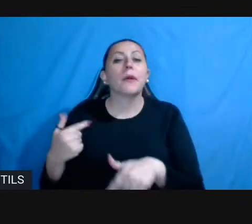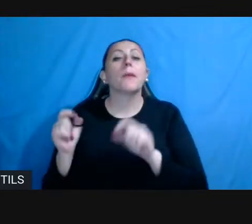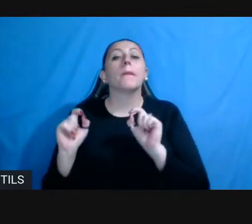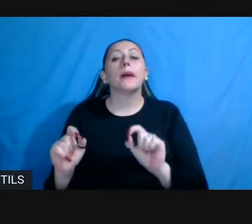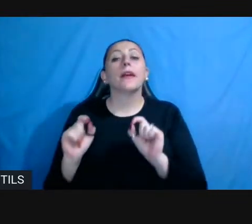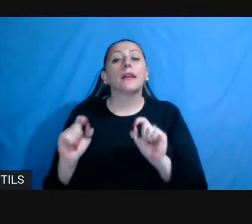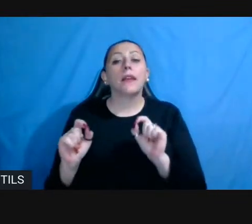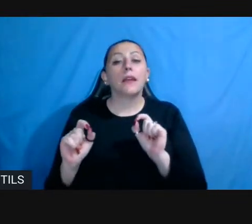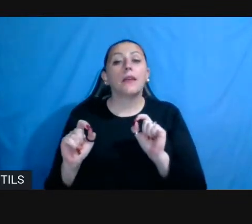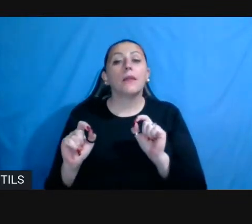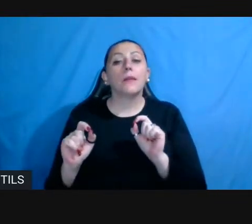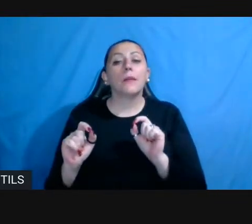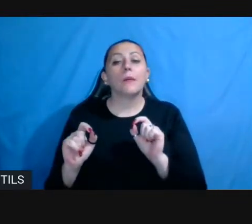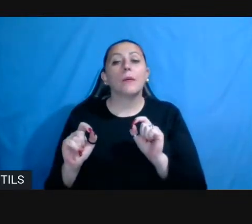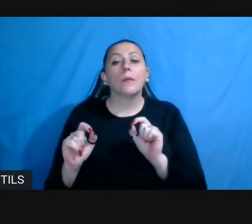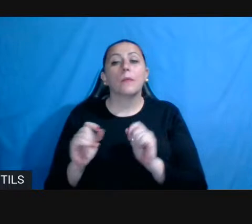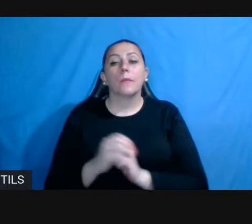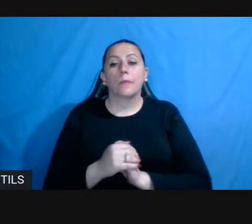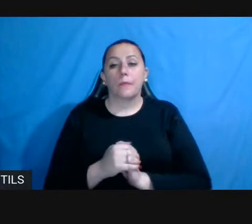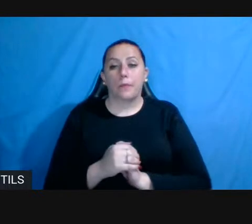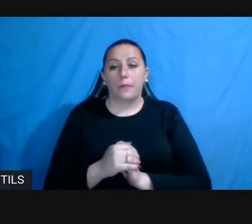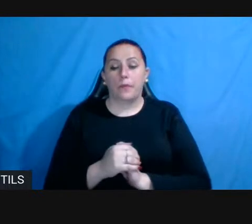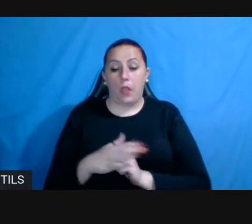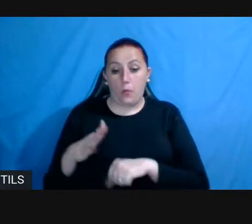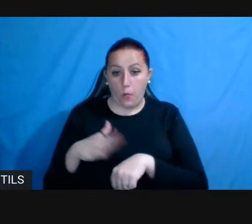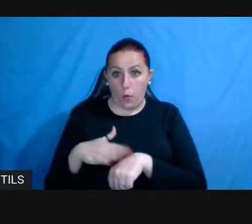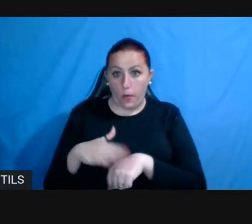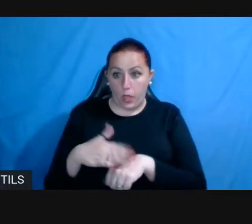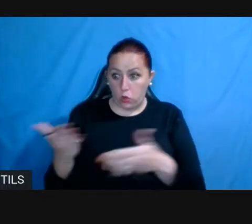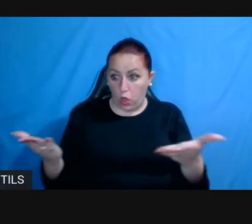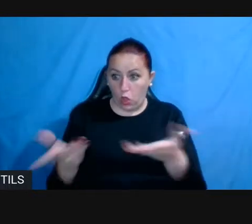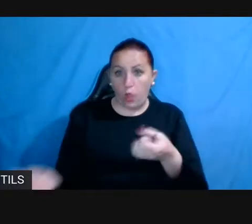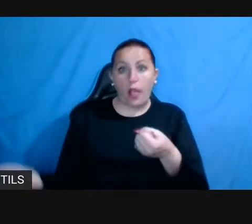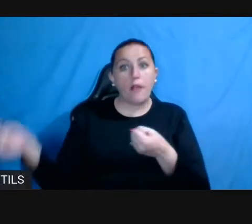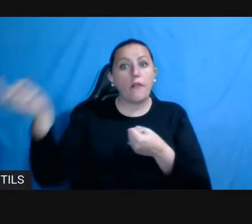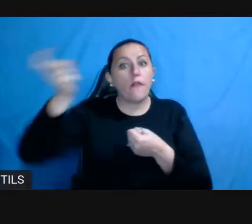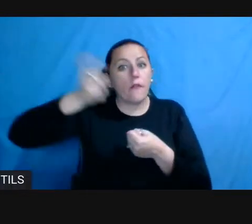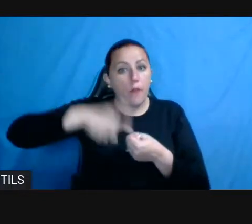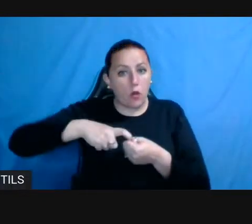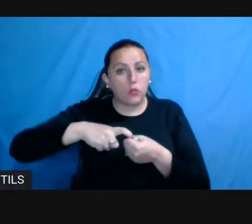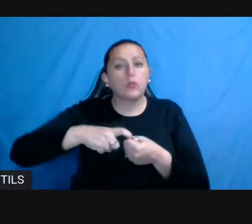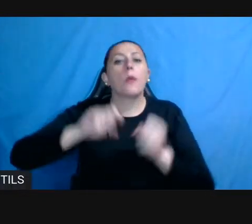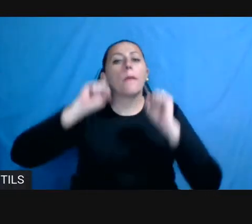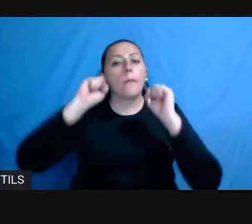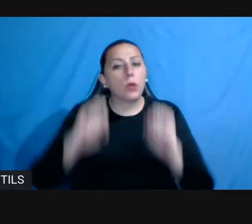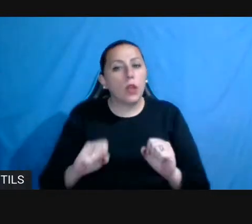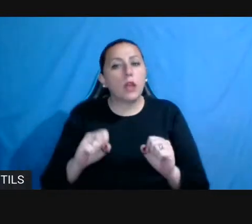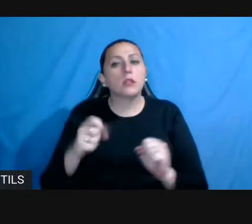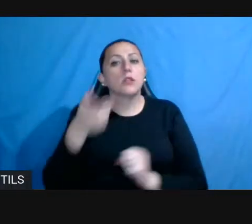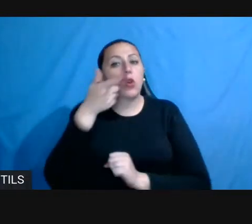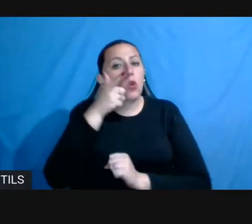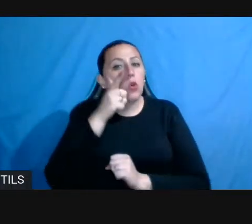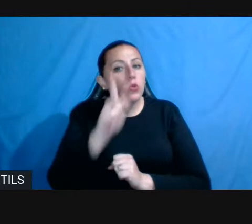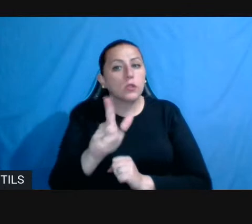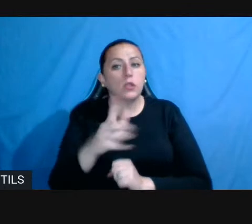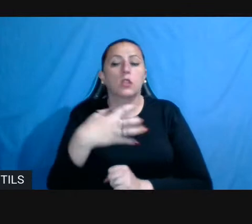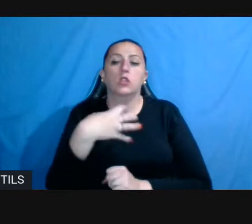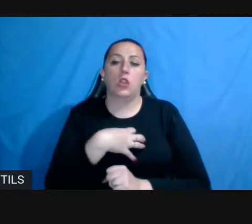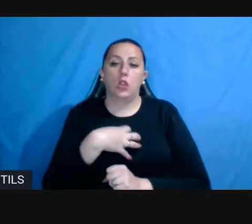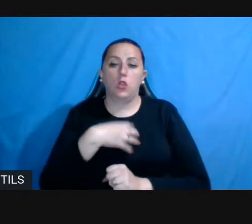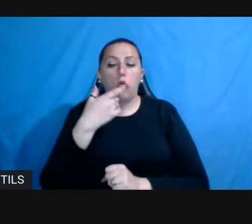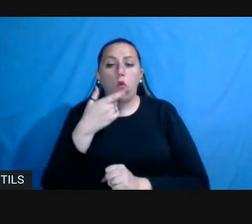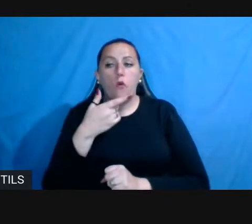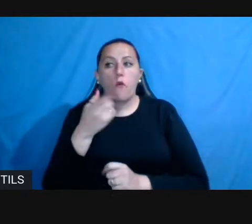para que esse momento de retorno ele pudesse se efetivar e de uma maneira